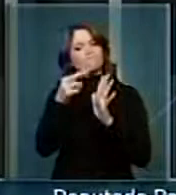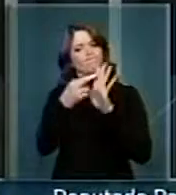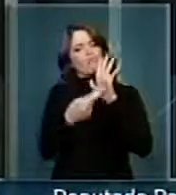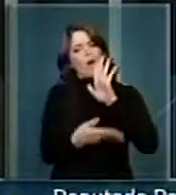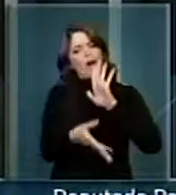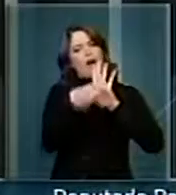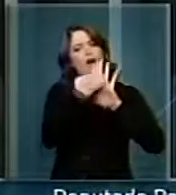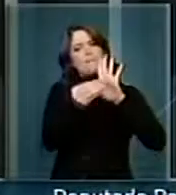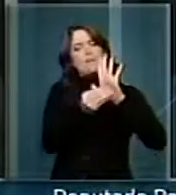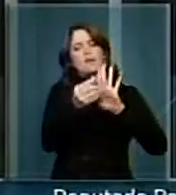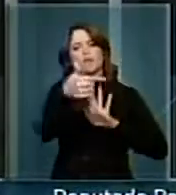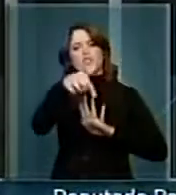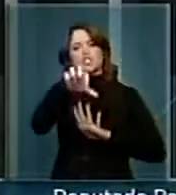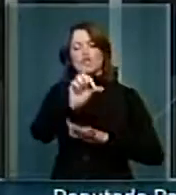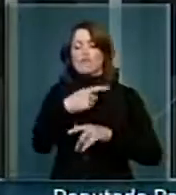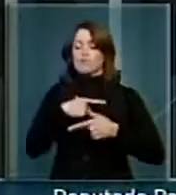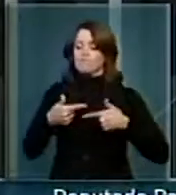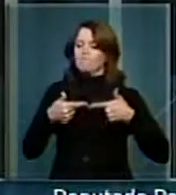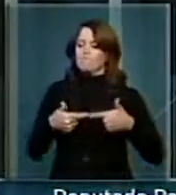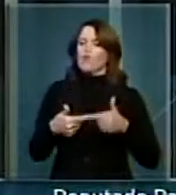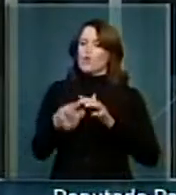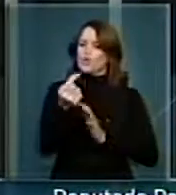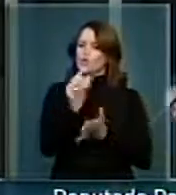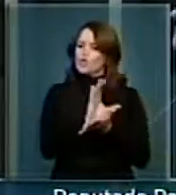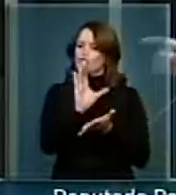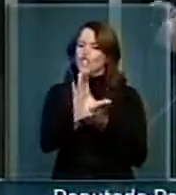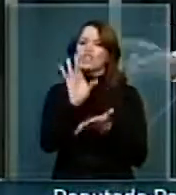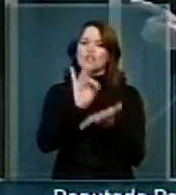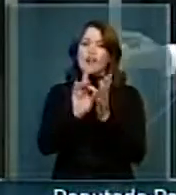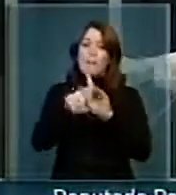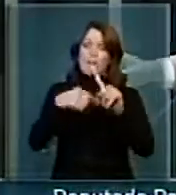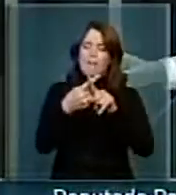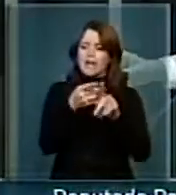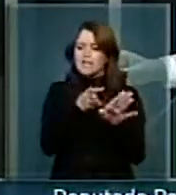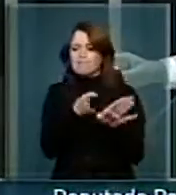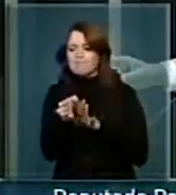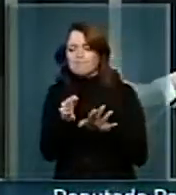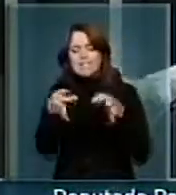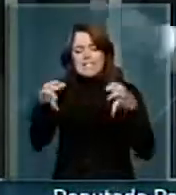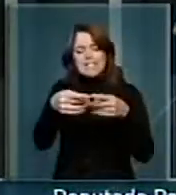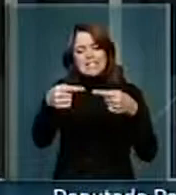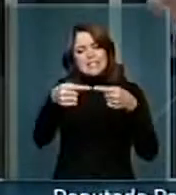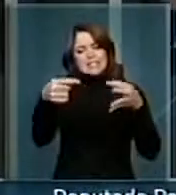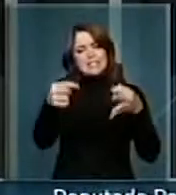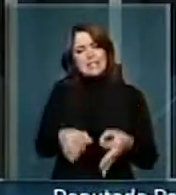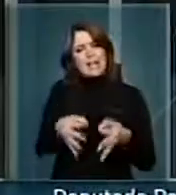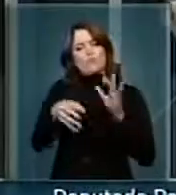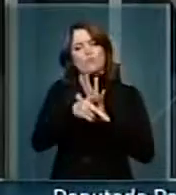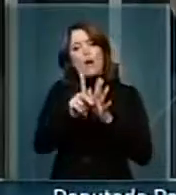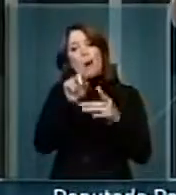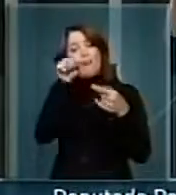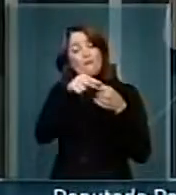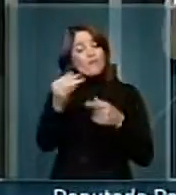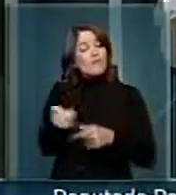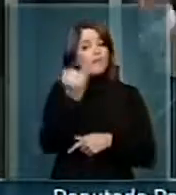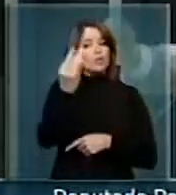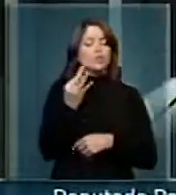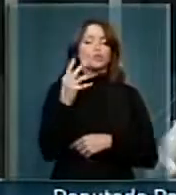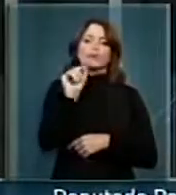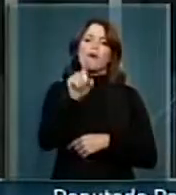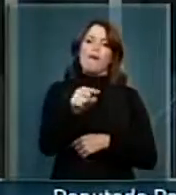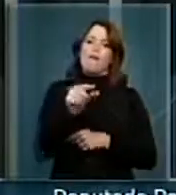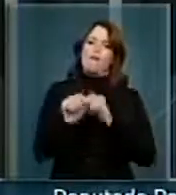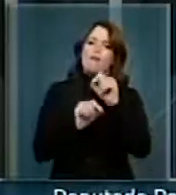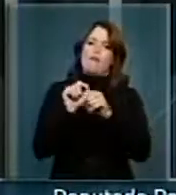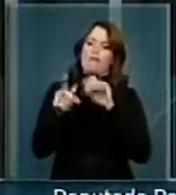emenda 29 de tal sorte que os recursos sejam mais bem canalizados para a finalidade essencial, que é aquela